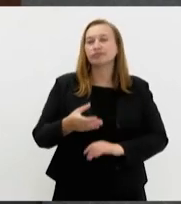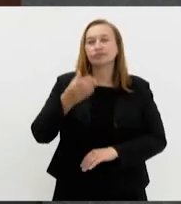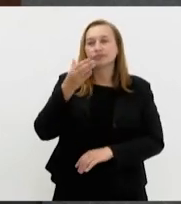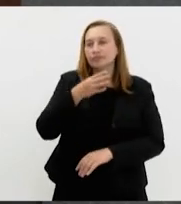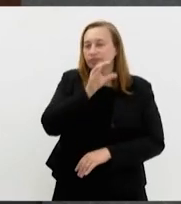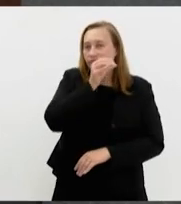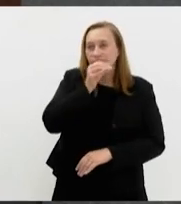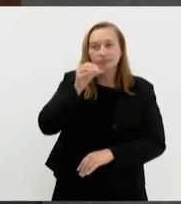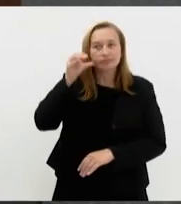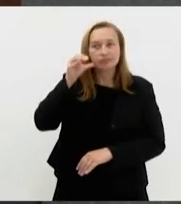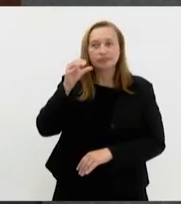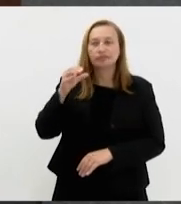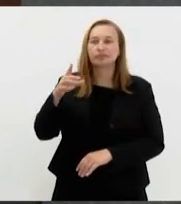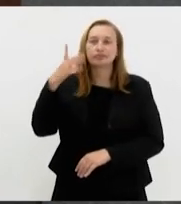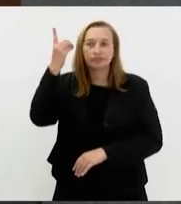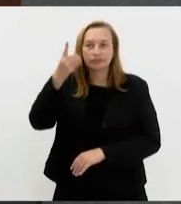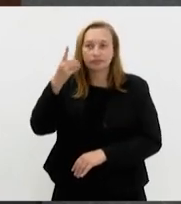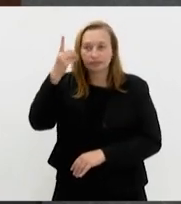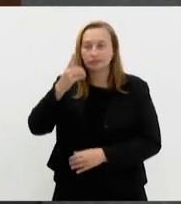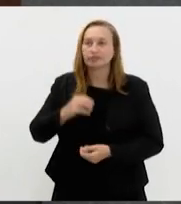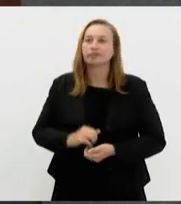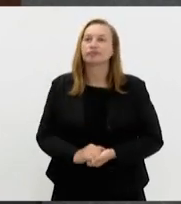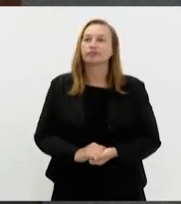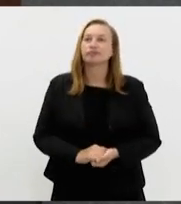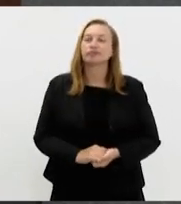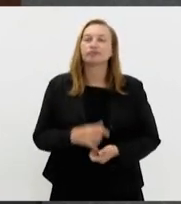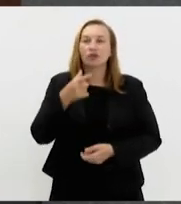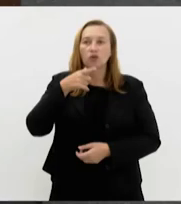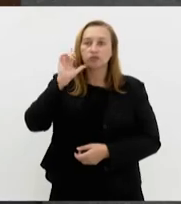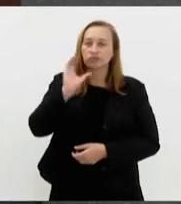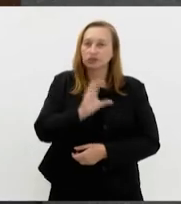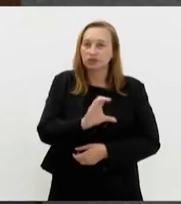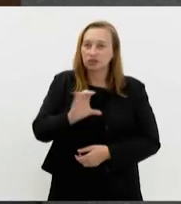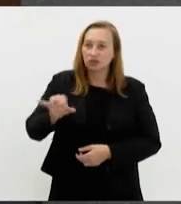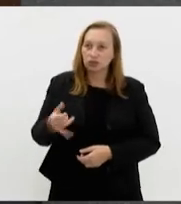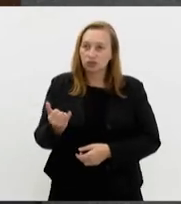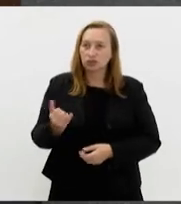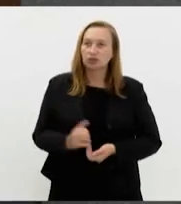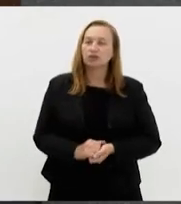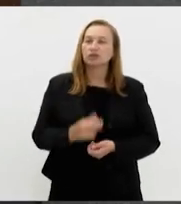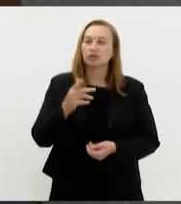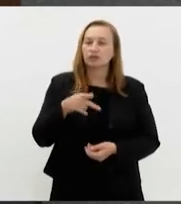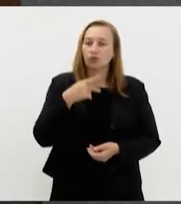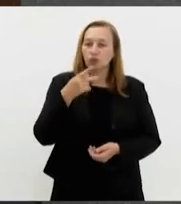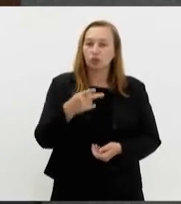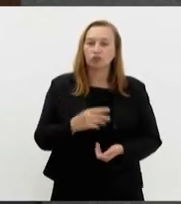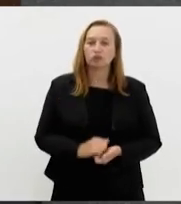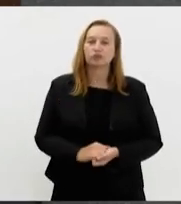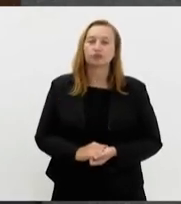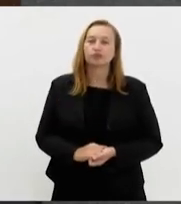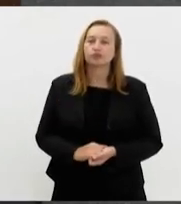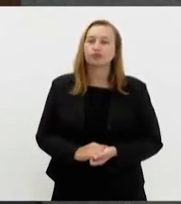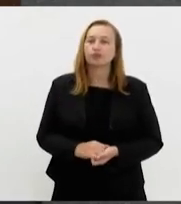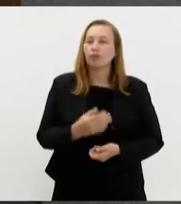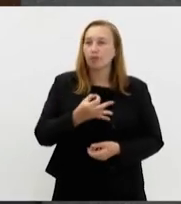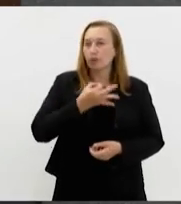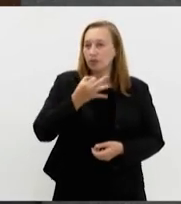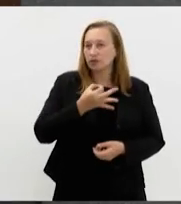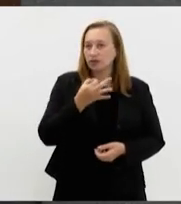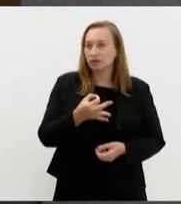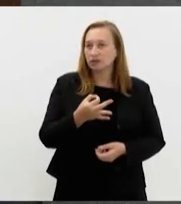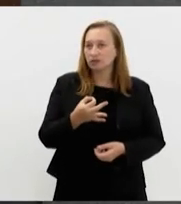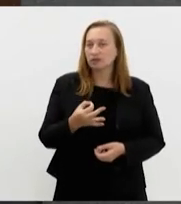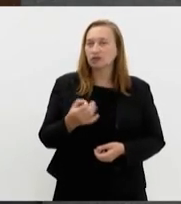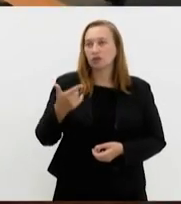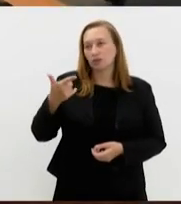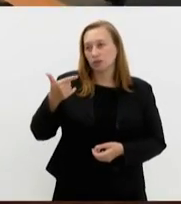Jordão. Ontem a deputada Célia Jordão, na CCJ, manifestou uma posição em relação à questão das